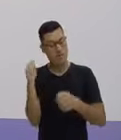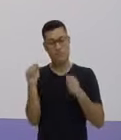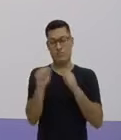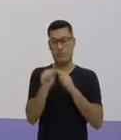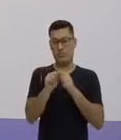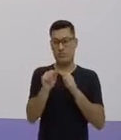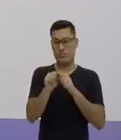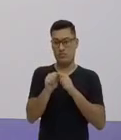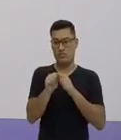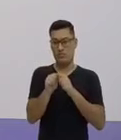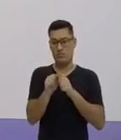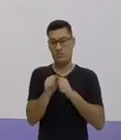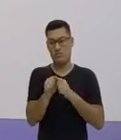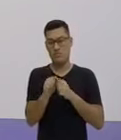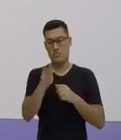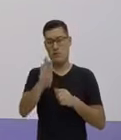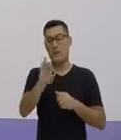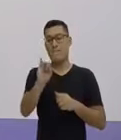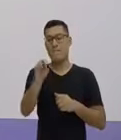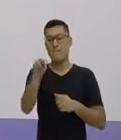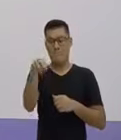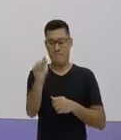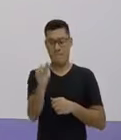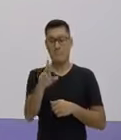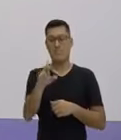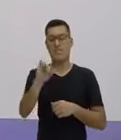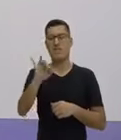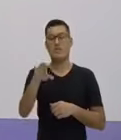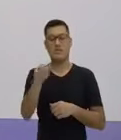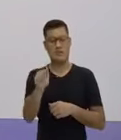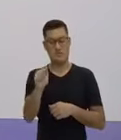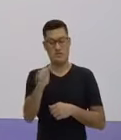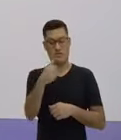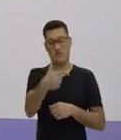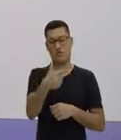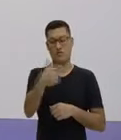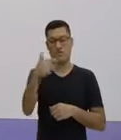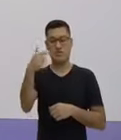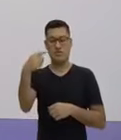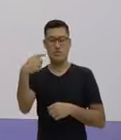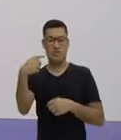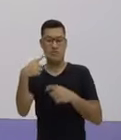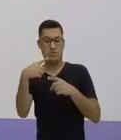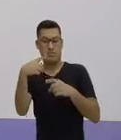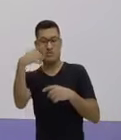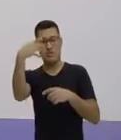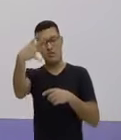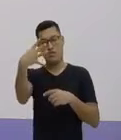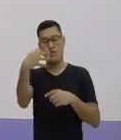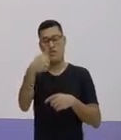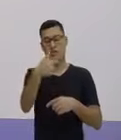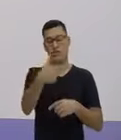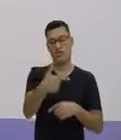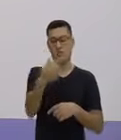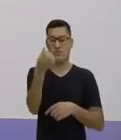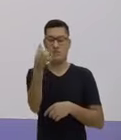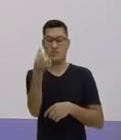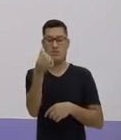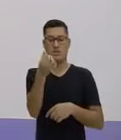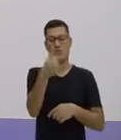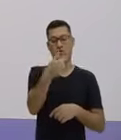questão da parte binária do 2, aí você vai ter lá que 2 a quarto, que é 2 a sexta, aí você vê justamente a ideia do 2 a décima,